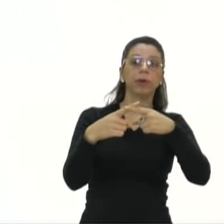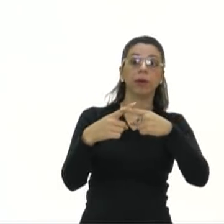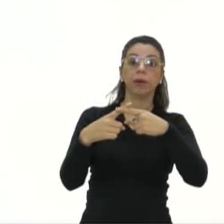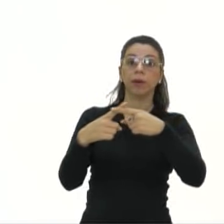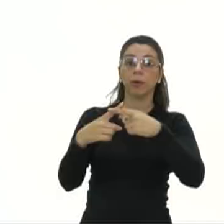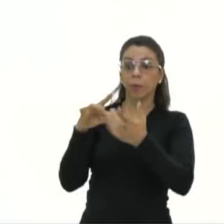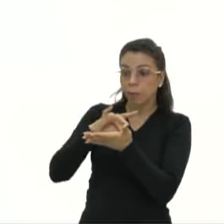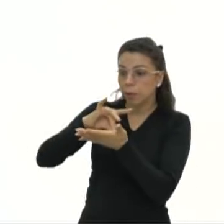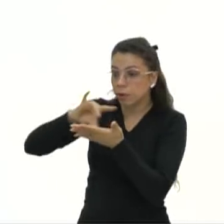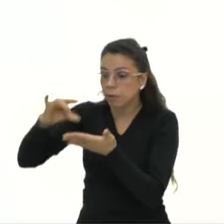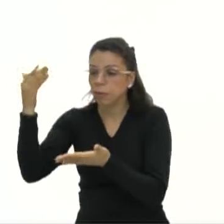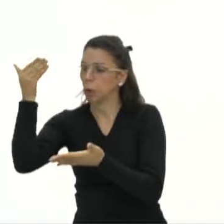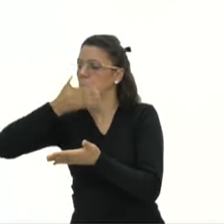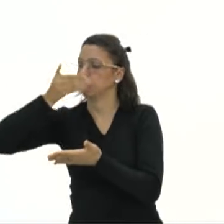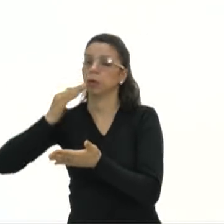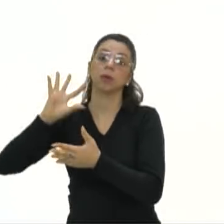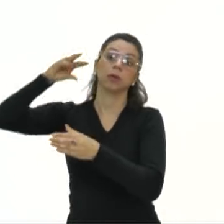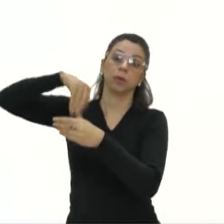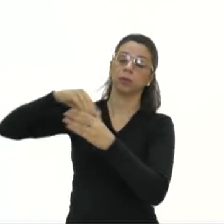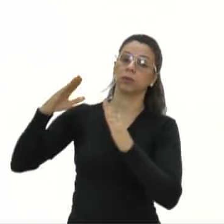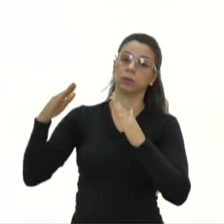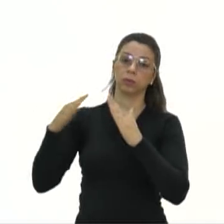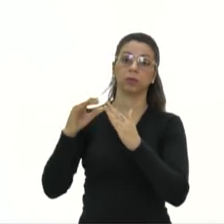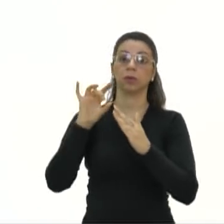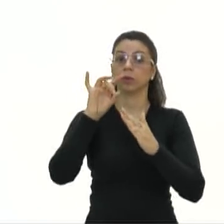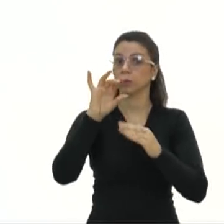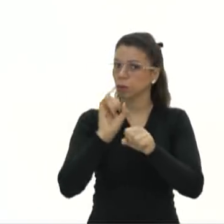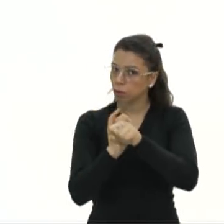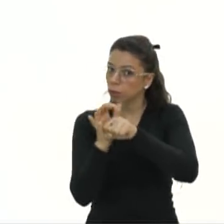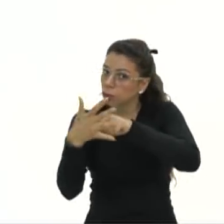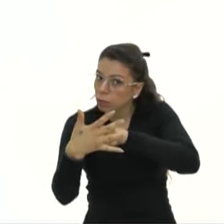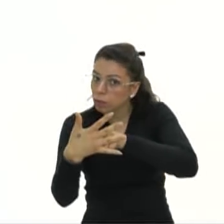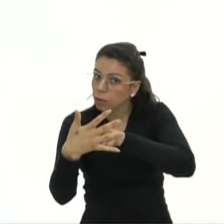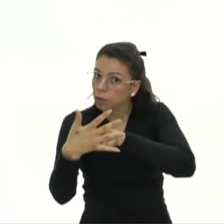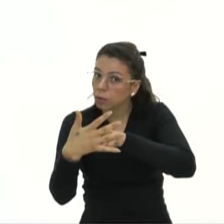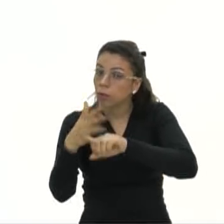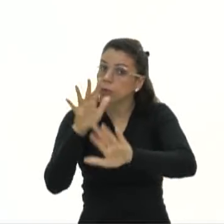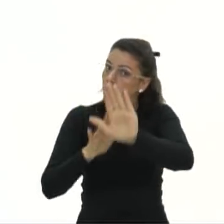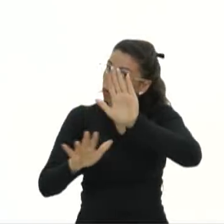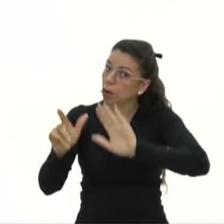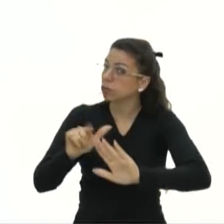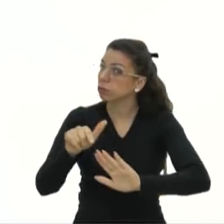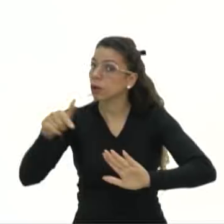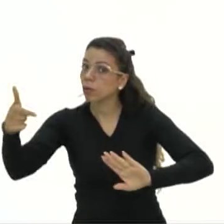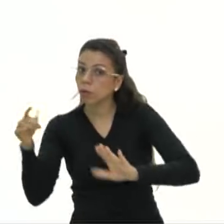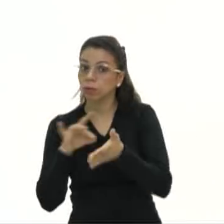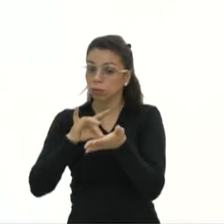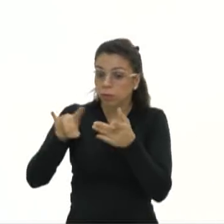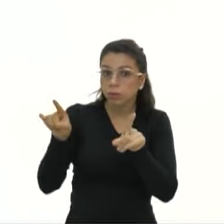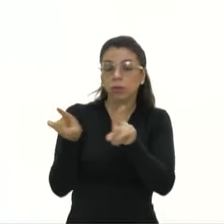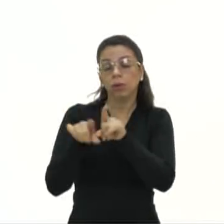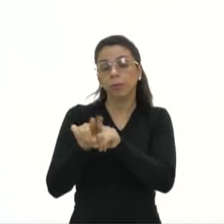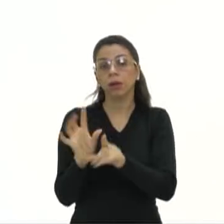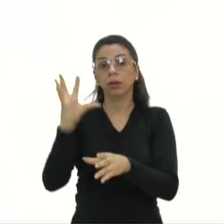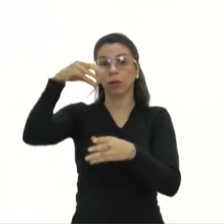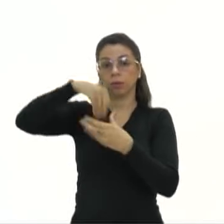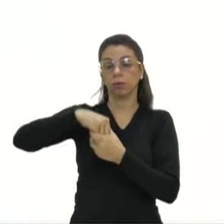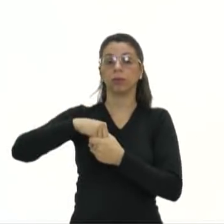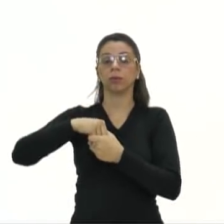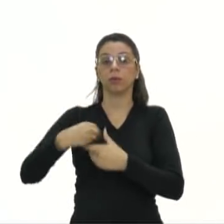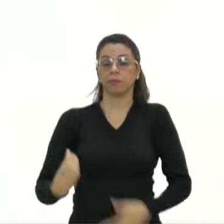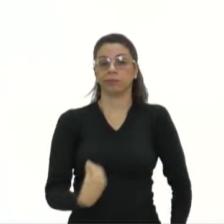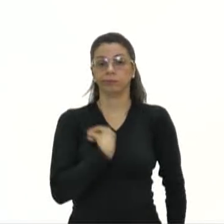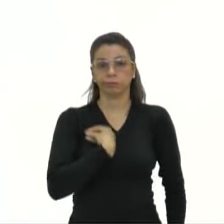inimigo invisível dentro de casa não é só o coronavírus. Existe um outro que já está presente no cotidiano